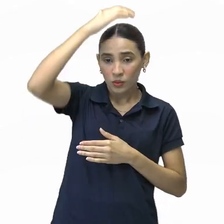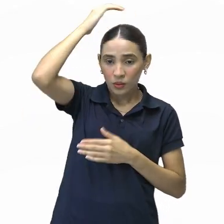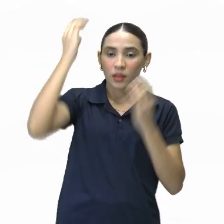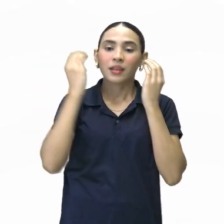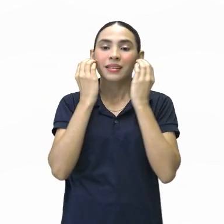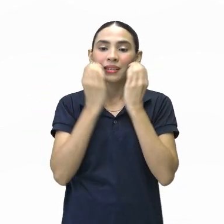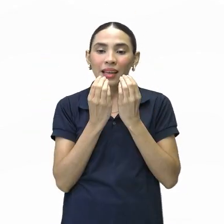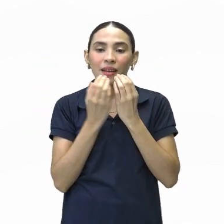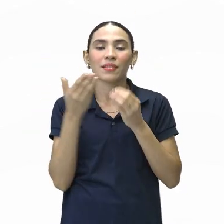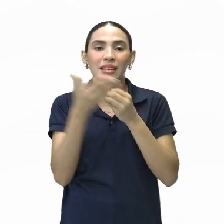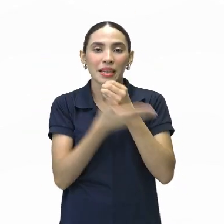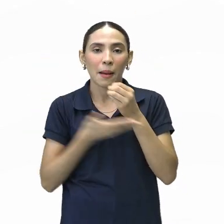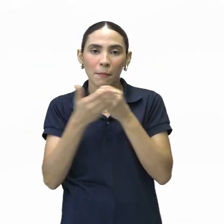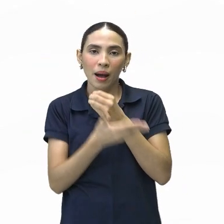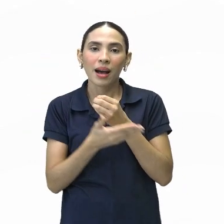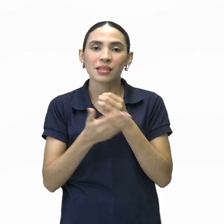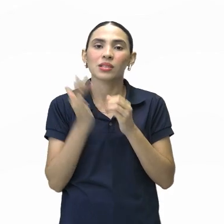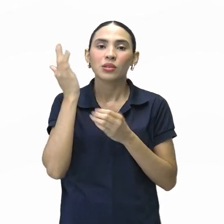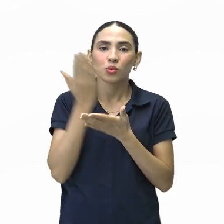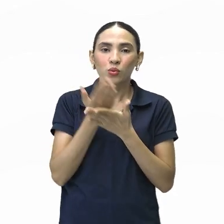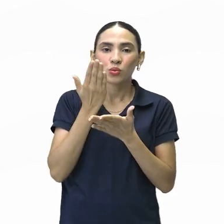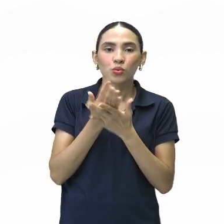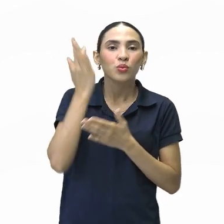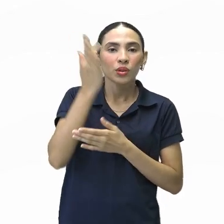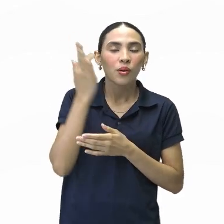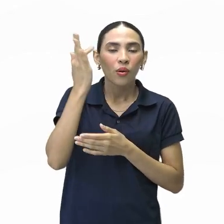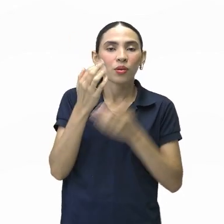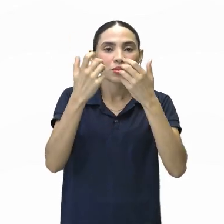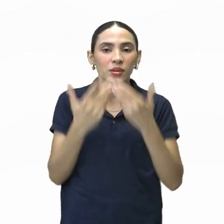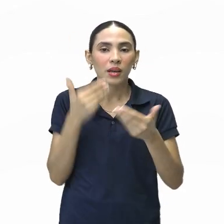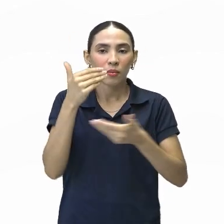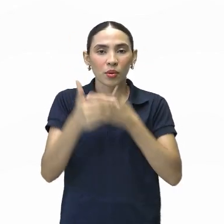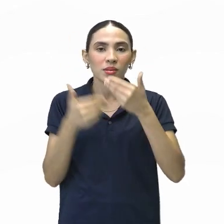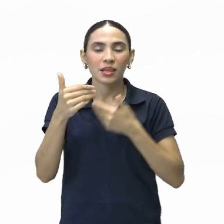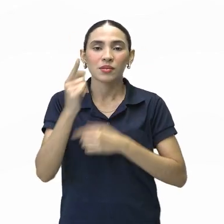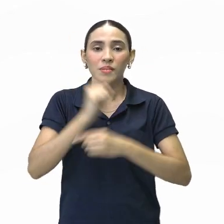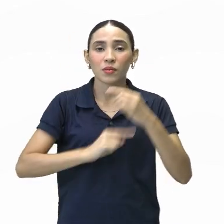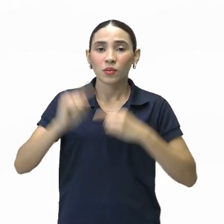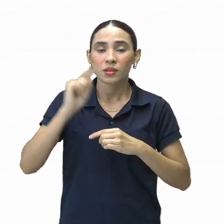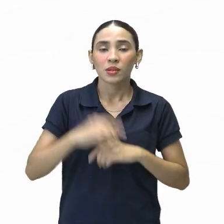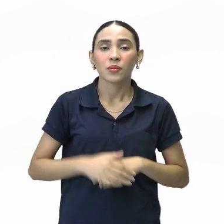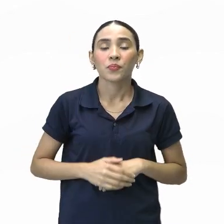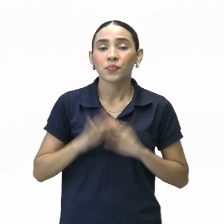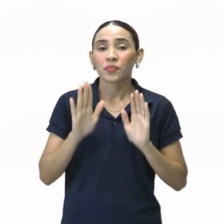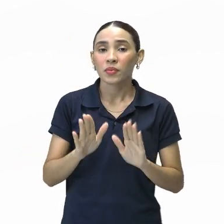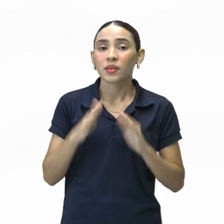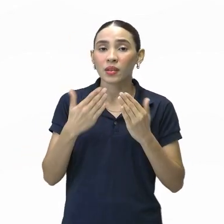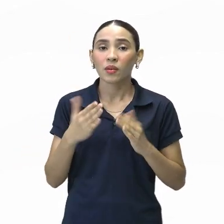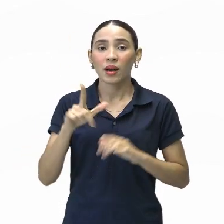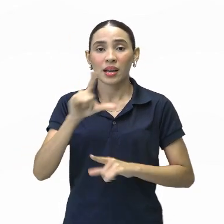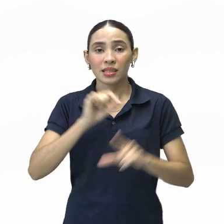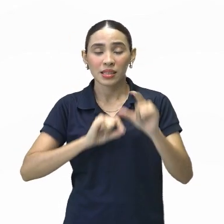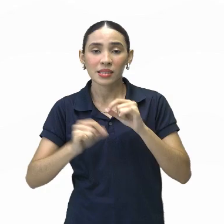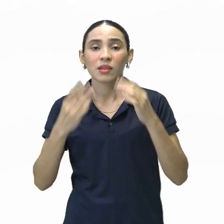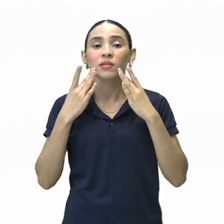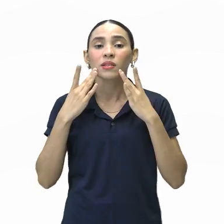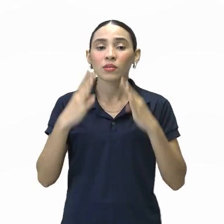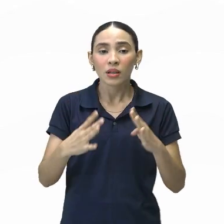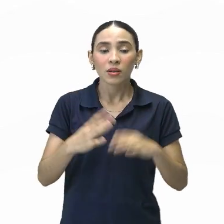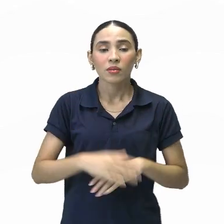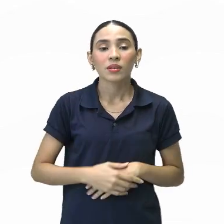base dele para explicar um pouquinho sobre esses processos da evolução. Então, a seleção